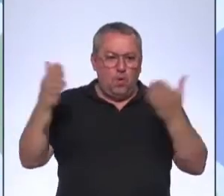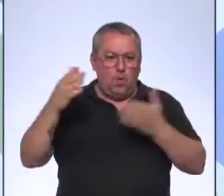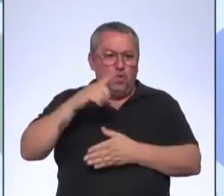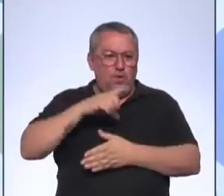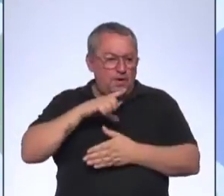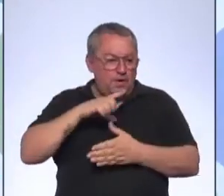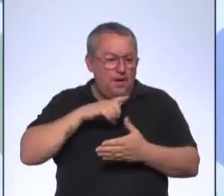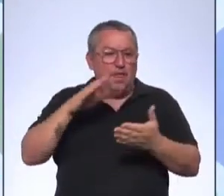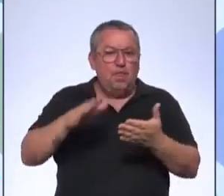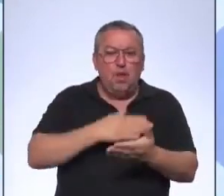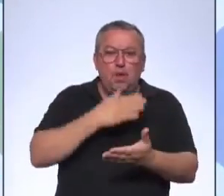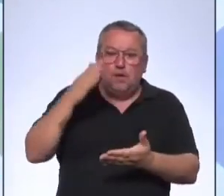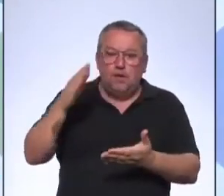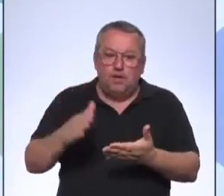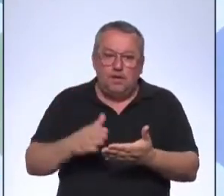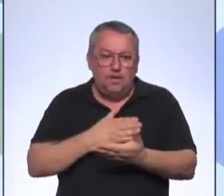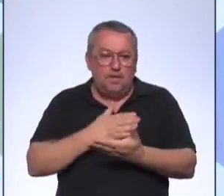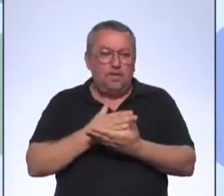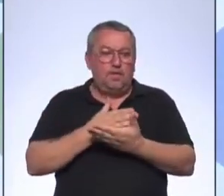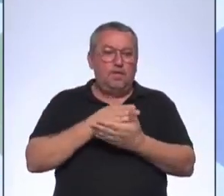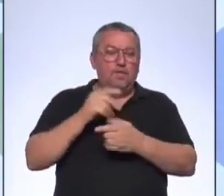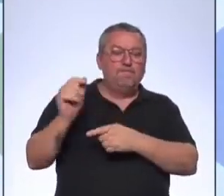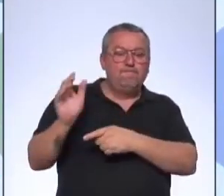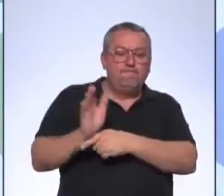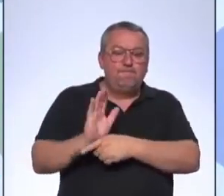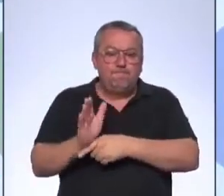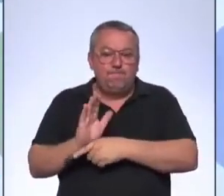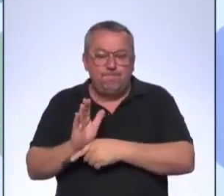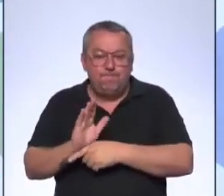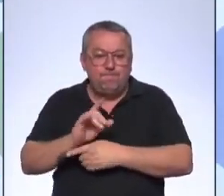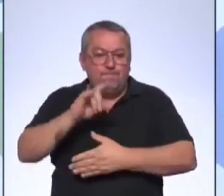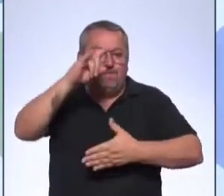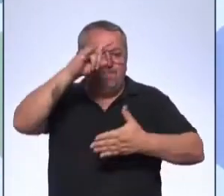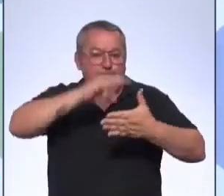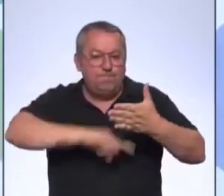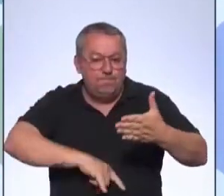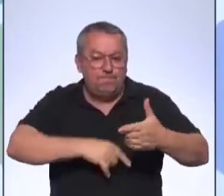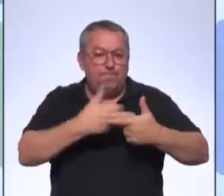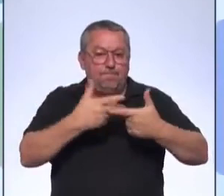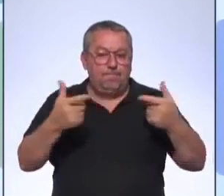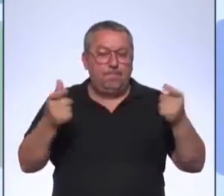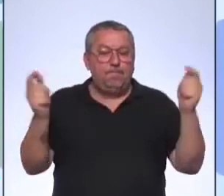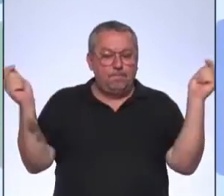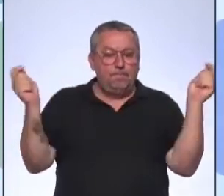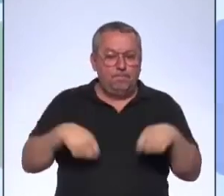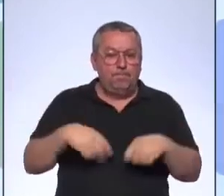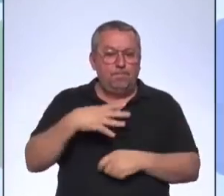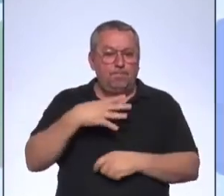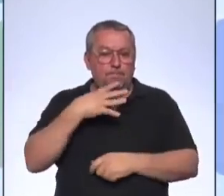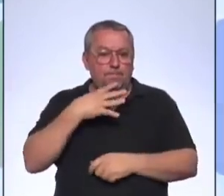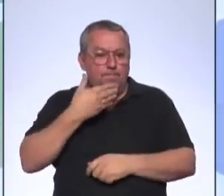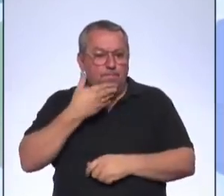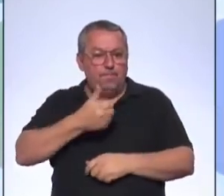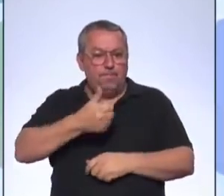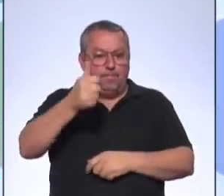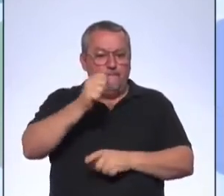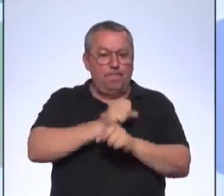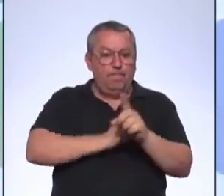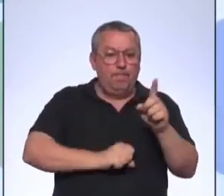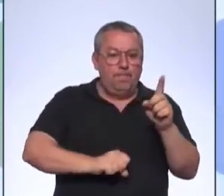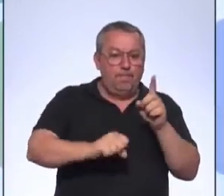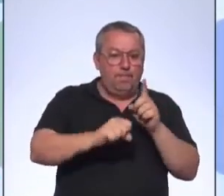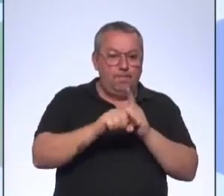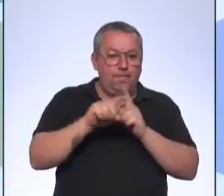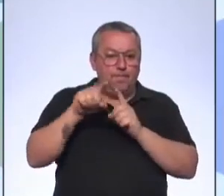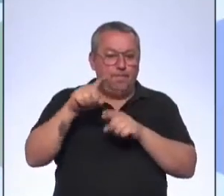nos livros, nos filmes, nos documentários, para que possamos conhecer melhor a sociedade